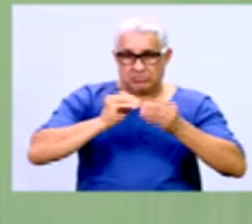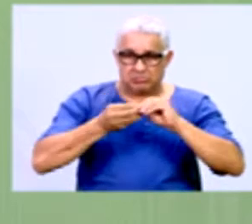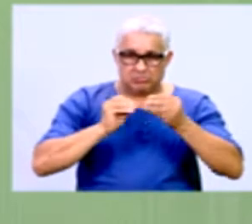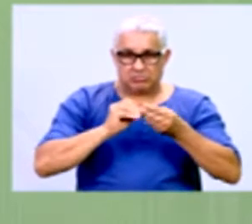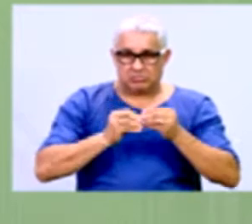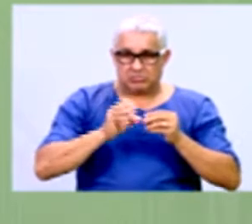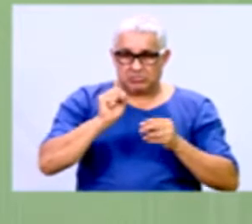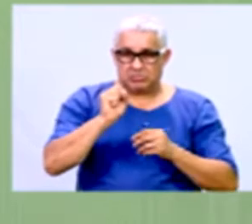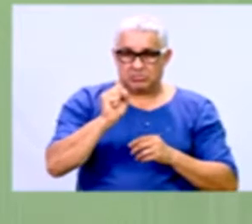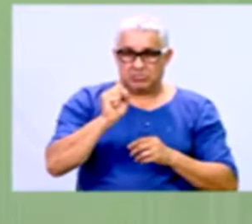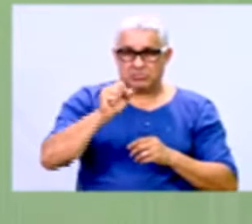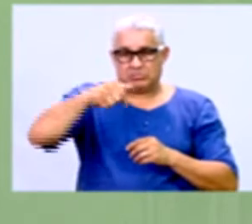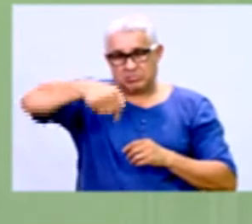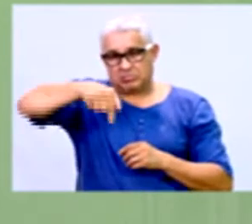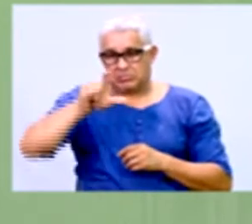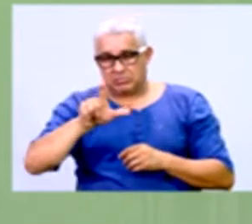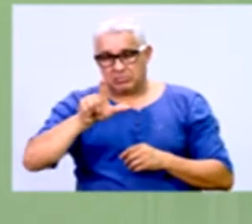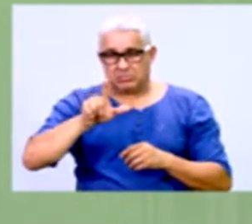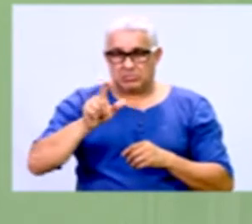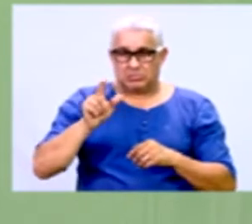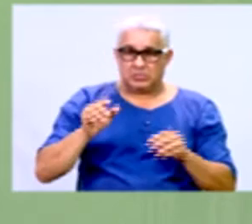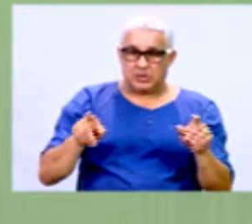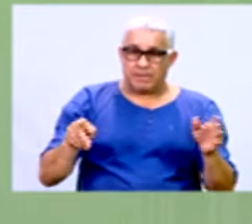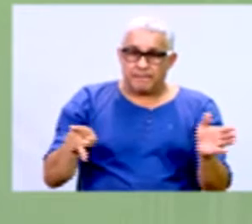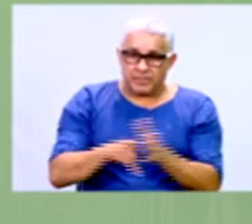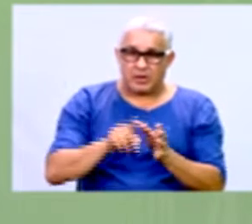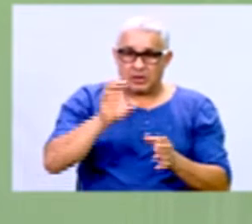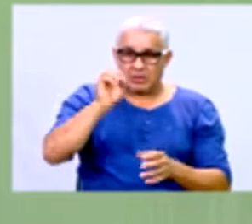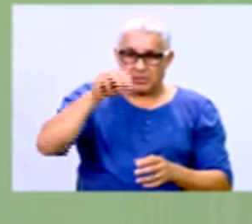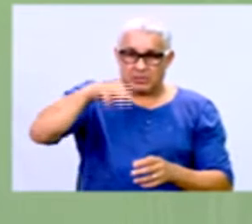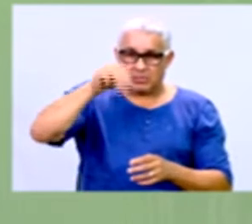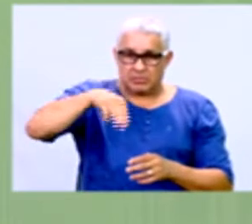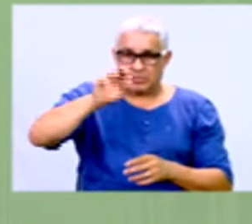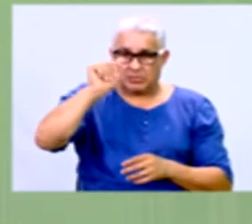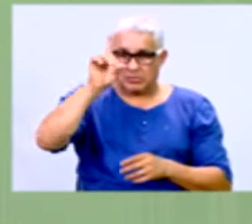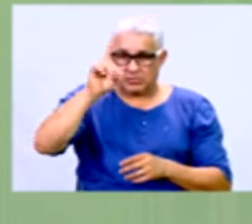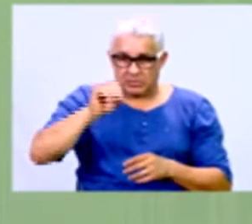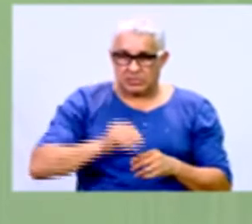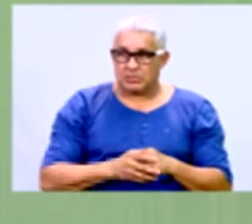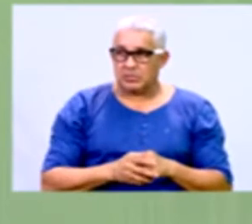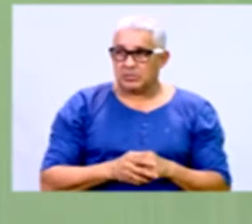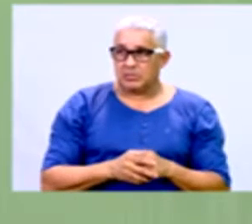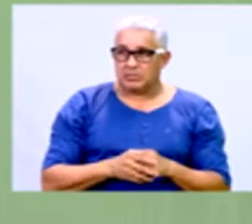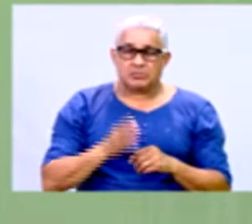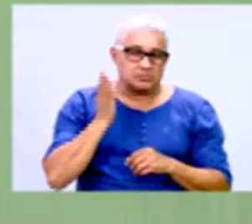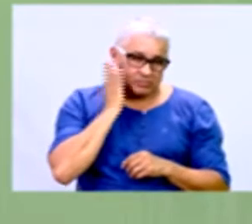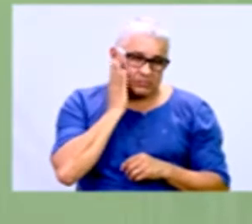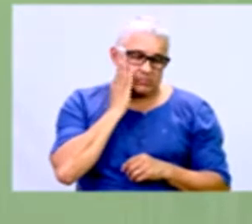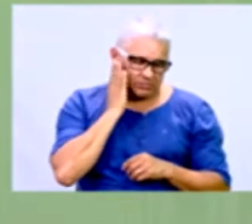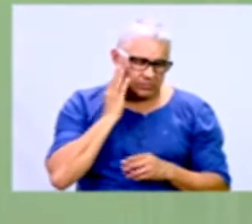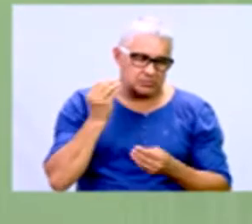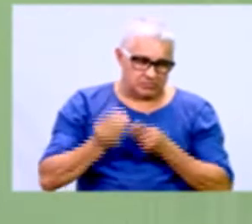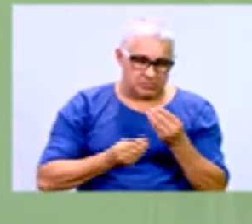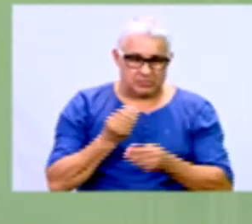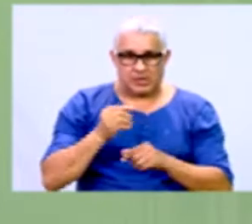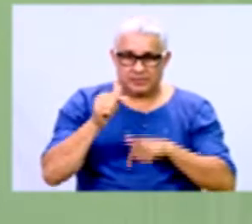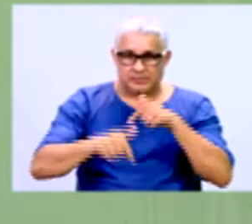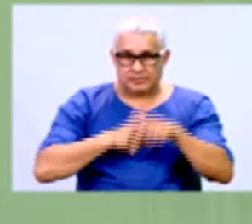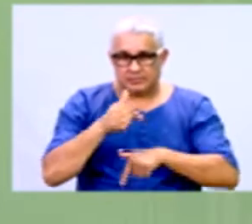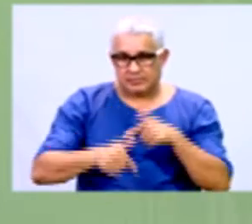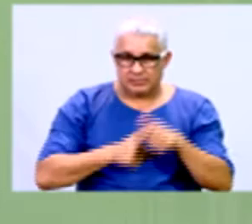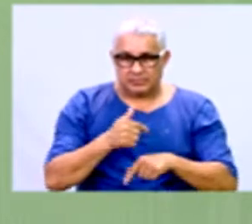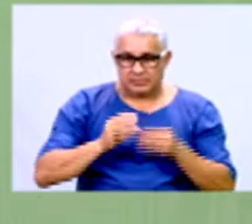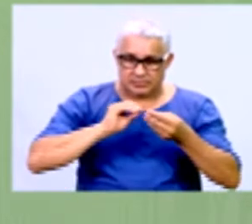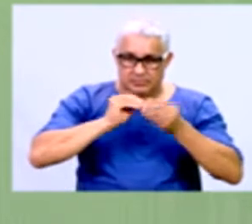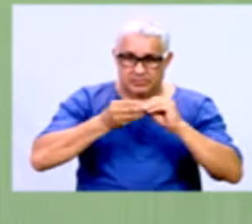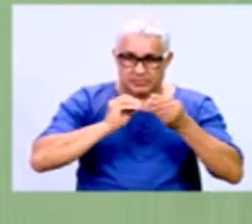comando SQL, esse aqui vocês já estão bem... já sabem muito bem assim como se trabalhar com a questão de banco